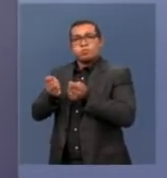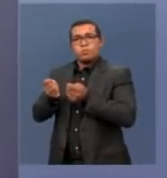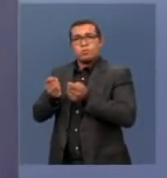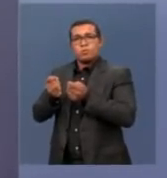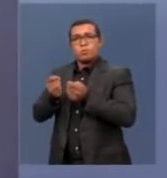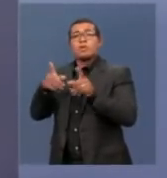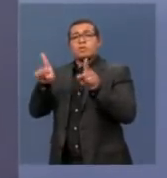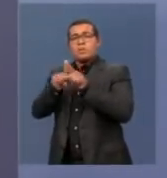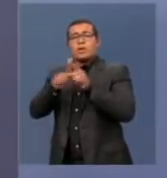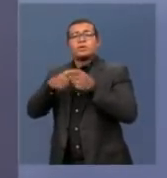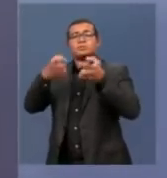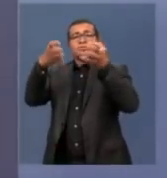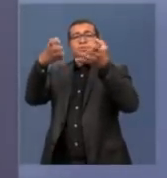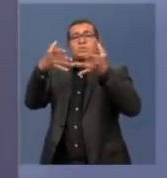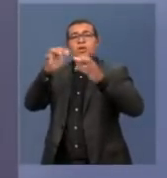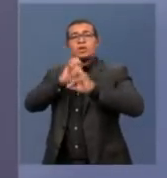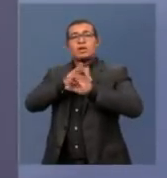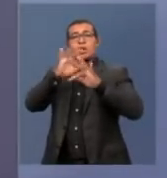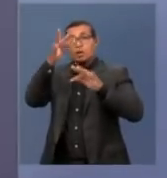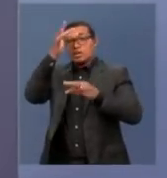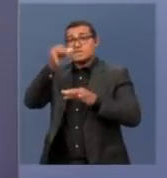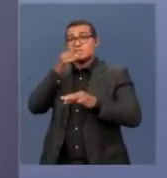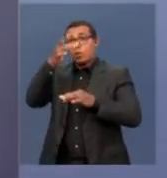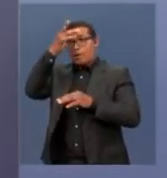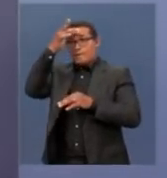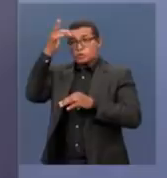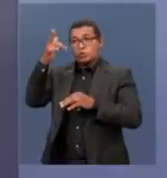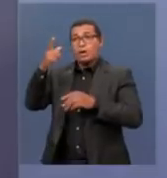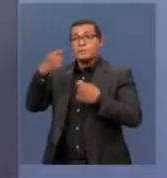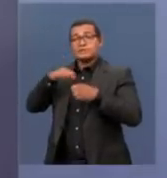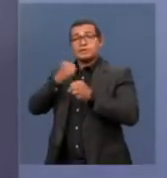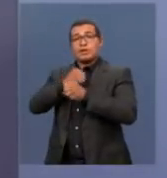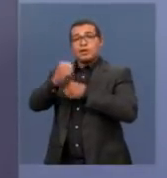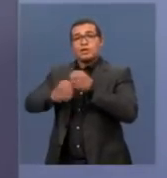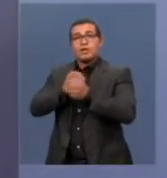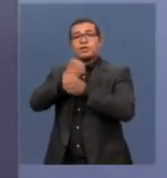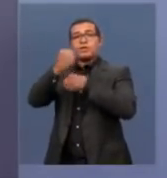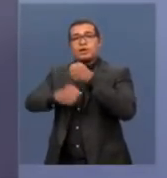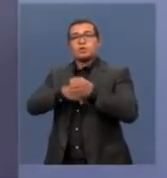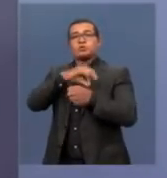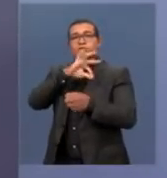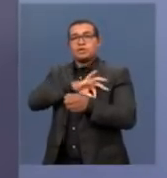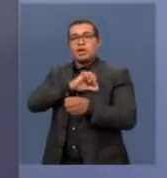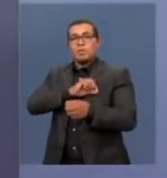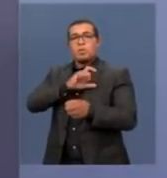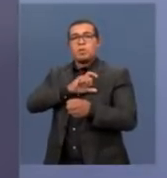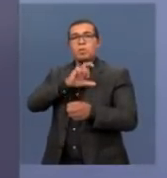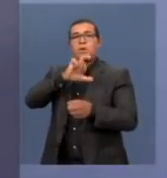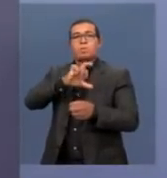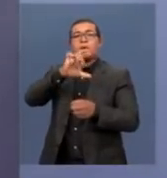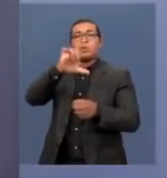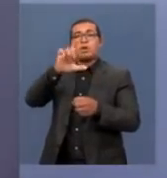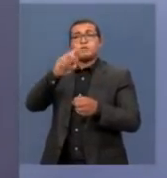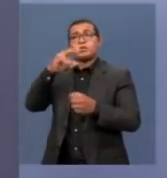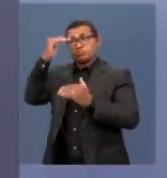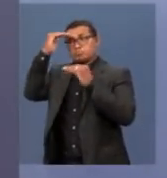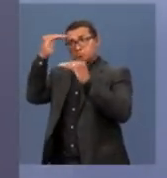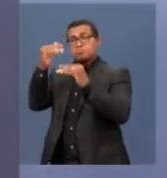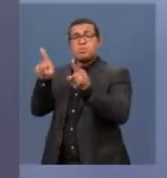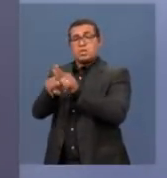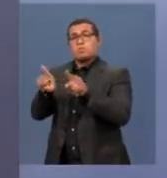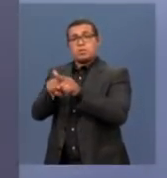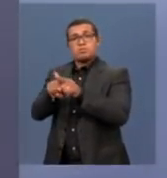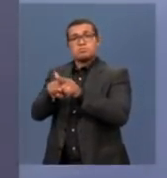contempla os servidores com aumento nós vamos seguir o que o governador paulo hartung fez porque tá ali né então nós vamos seguir